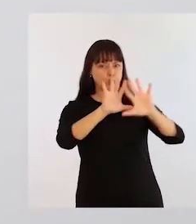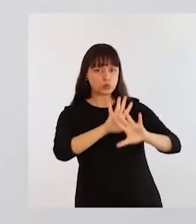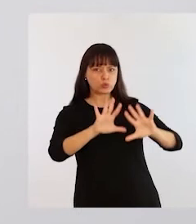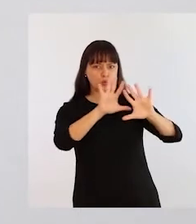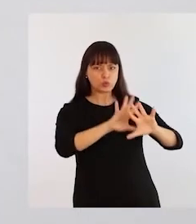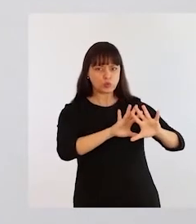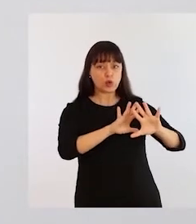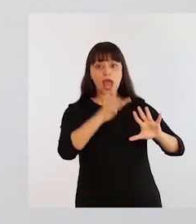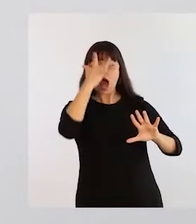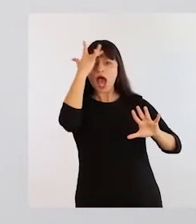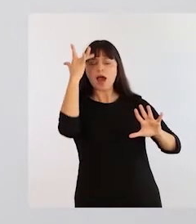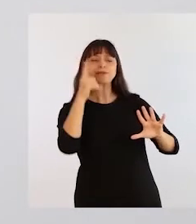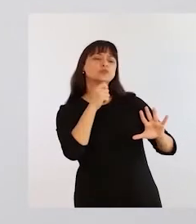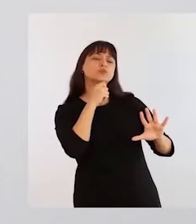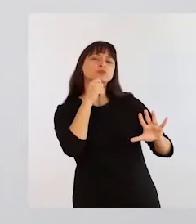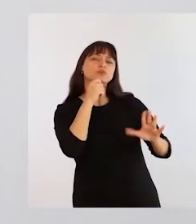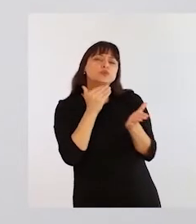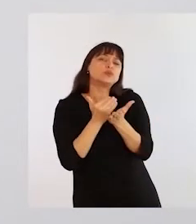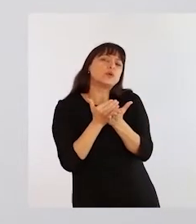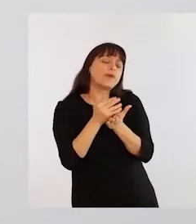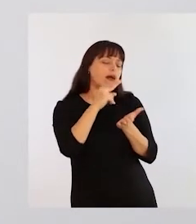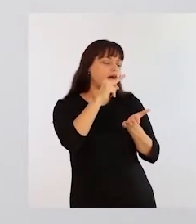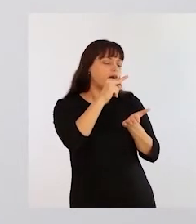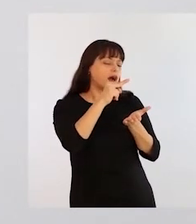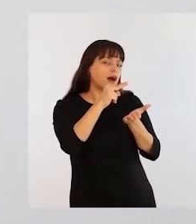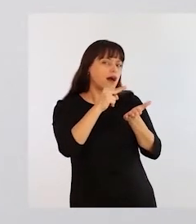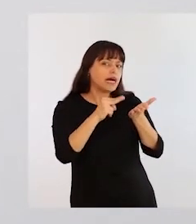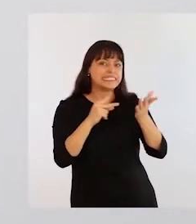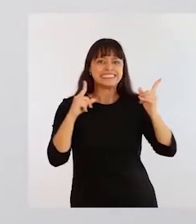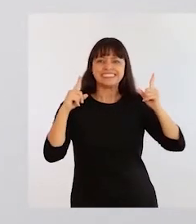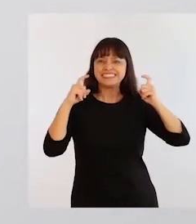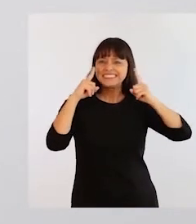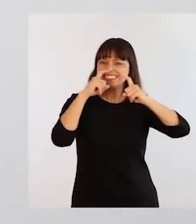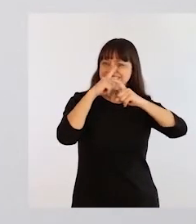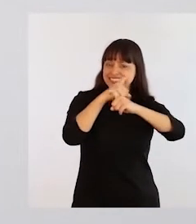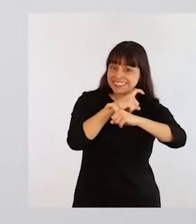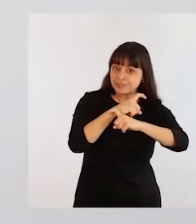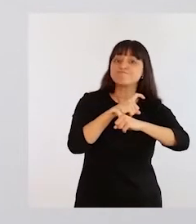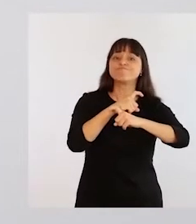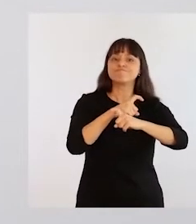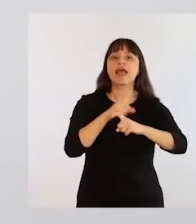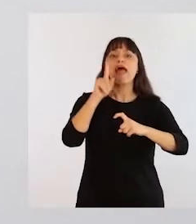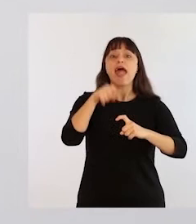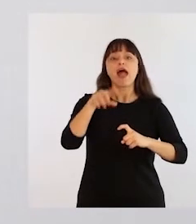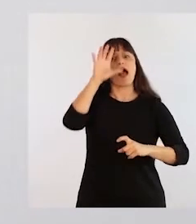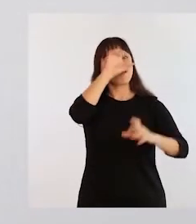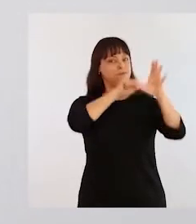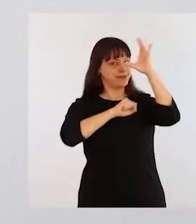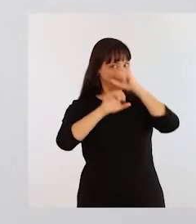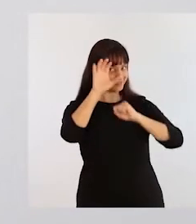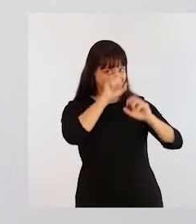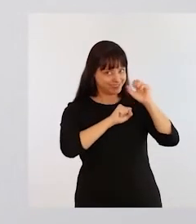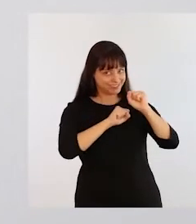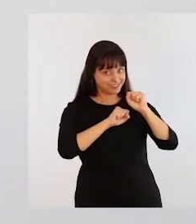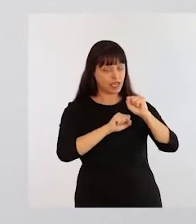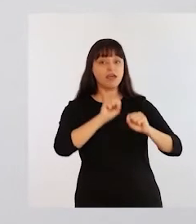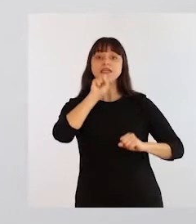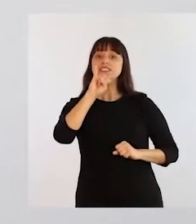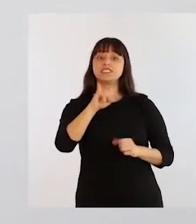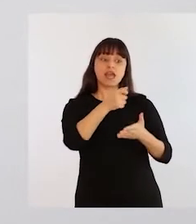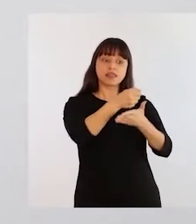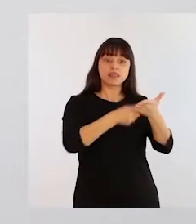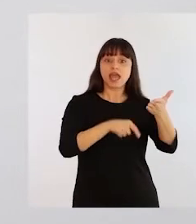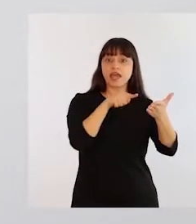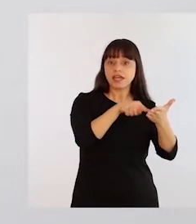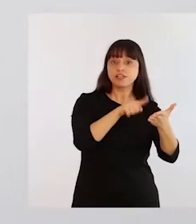todo texto é considerado difícil, é o caso da aprendizagem, e a de um texto que se arrisca no possível de um outro texto, é